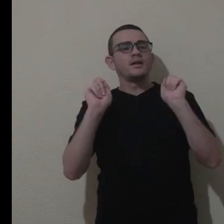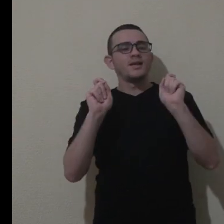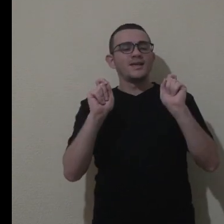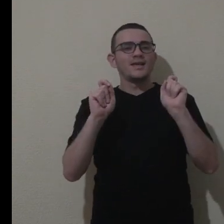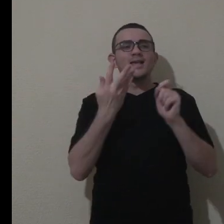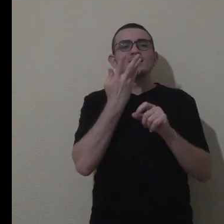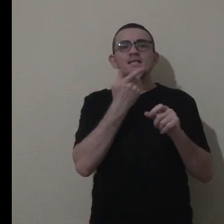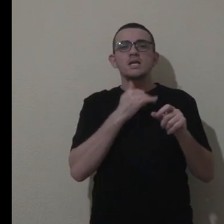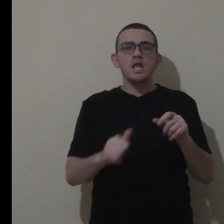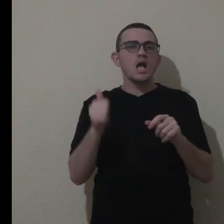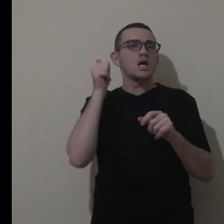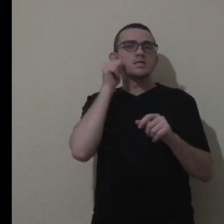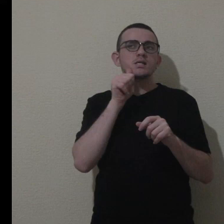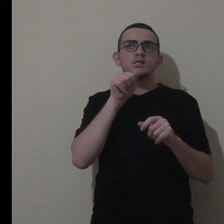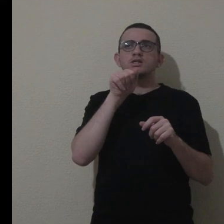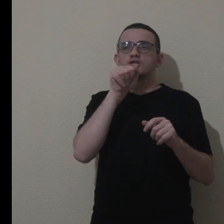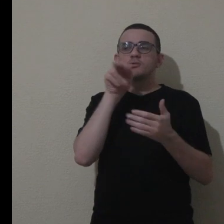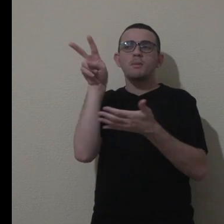de